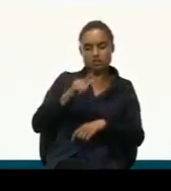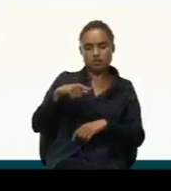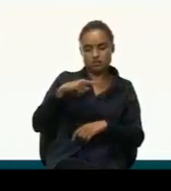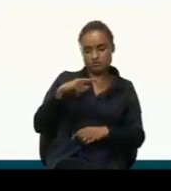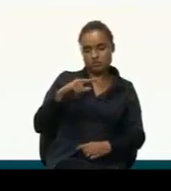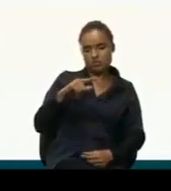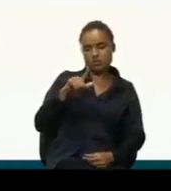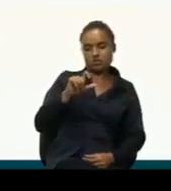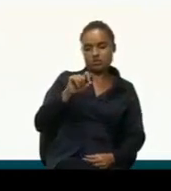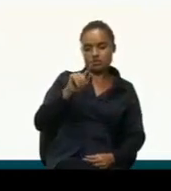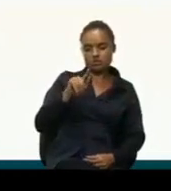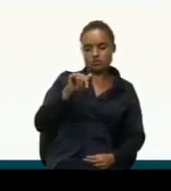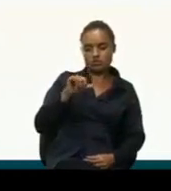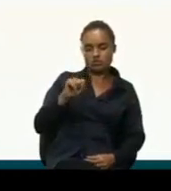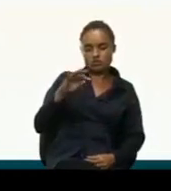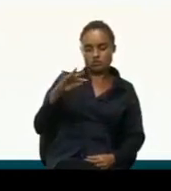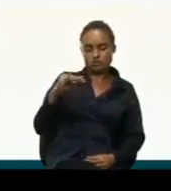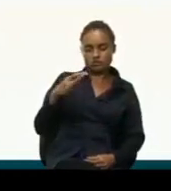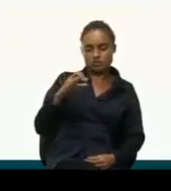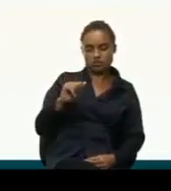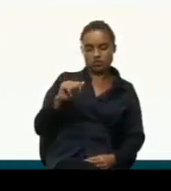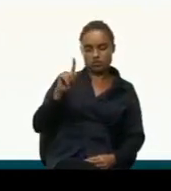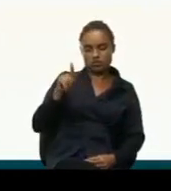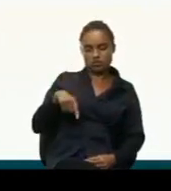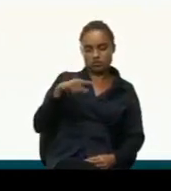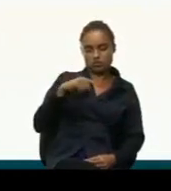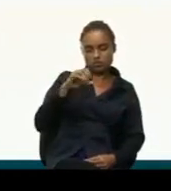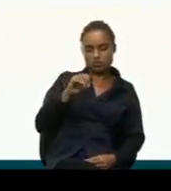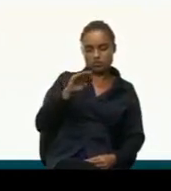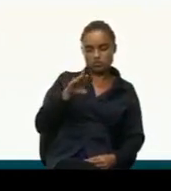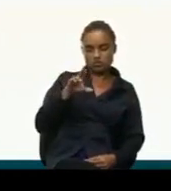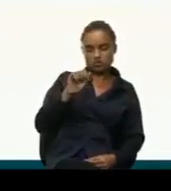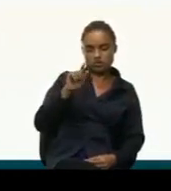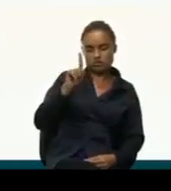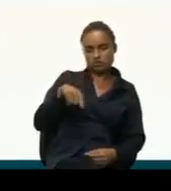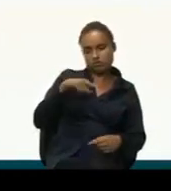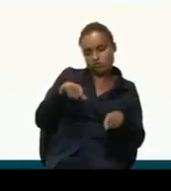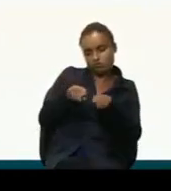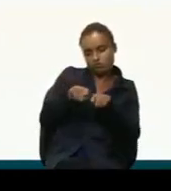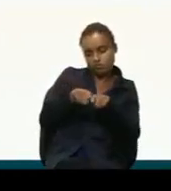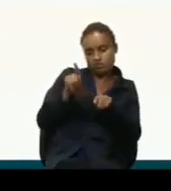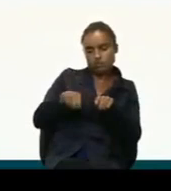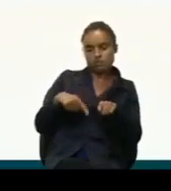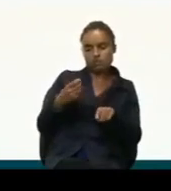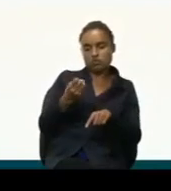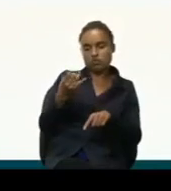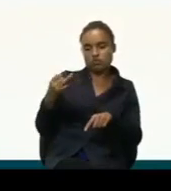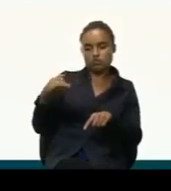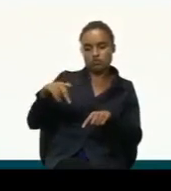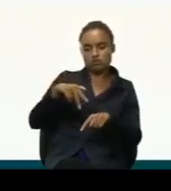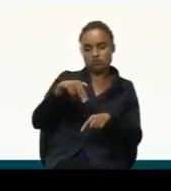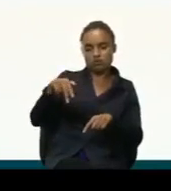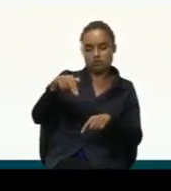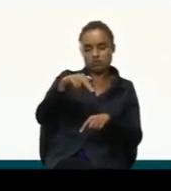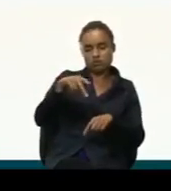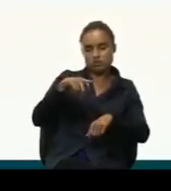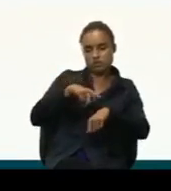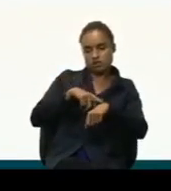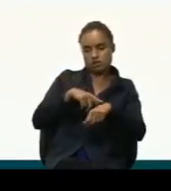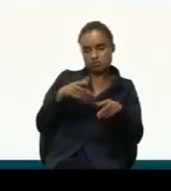da nossa obra. Onde que o maquinário vai correr, por onde que o maquinário vai percorrer. Aqui ele não passava, então ele vinha até